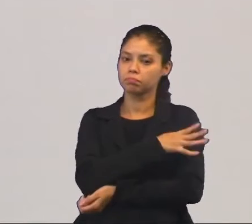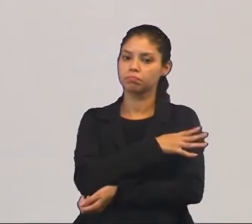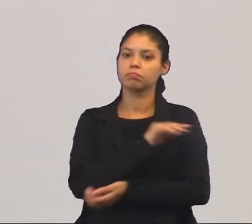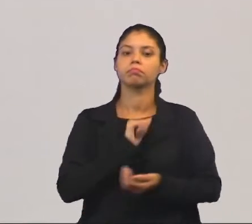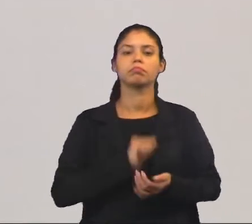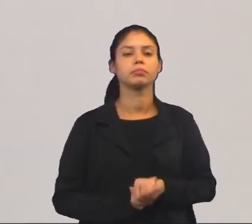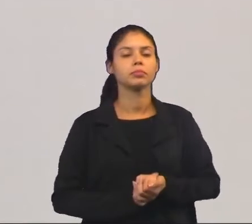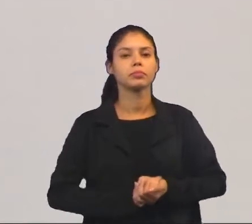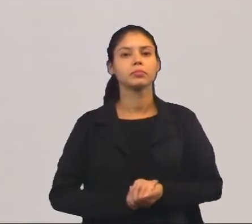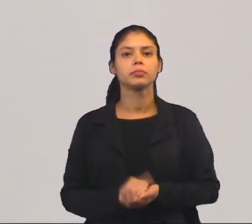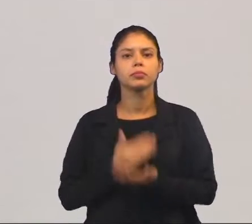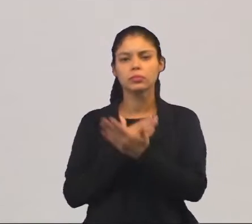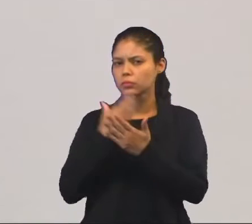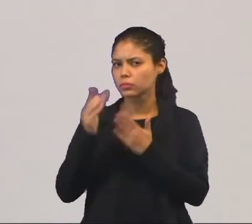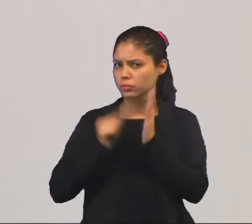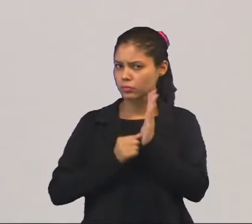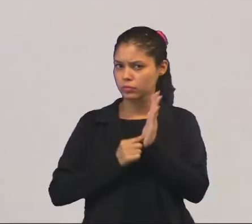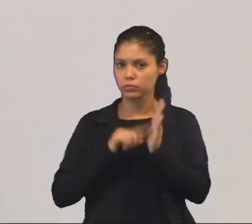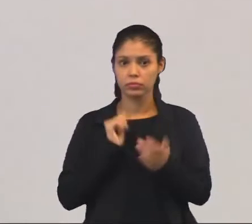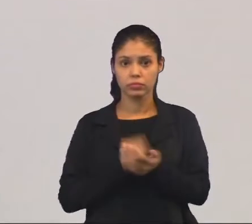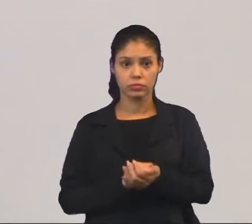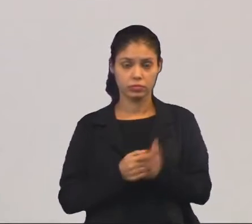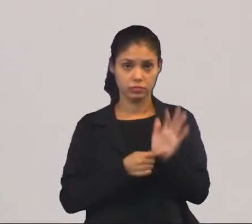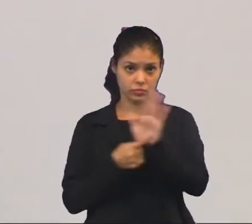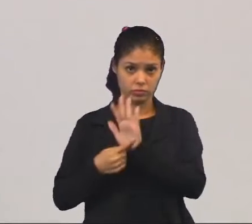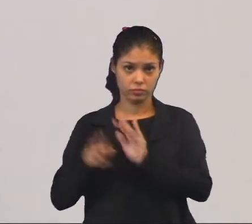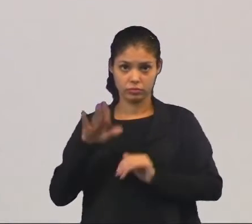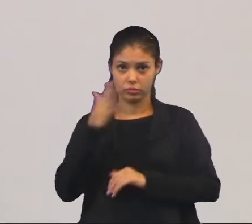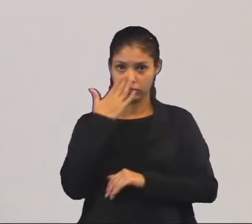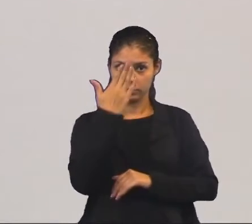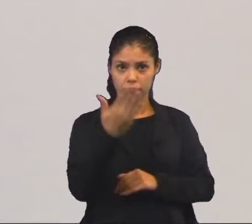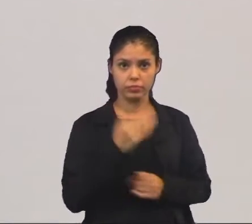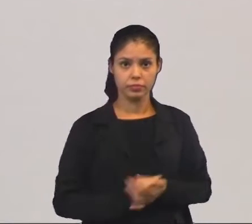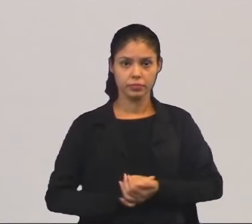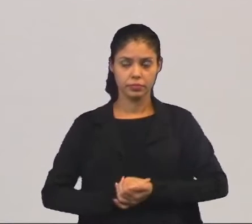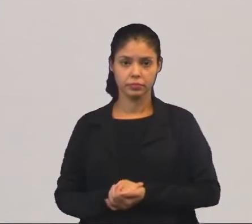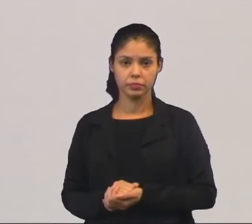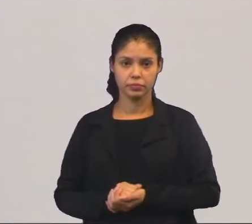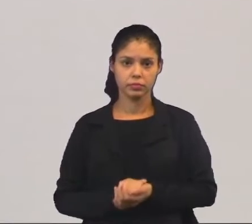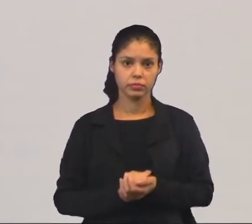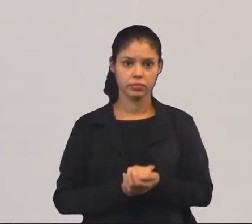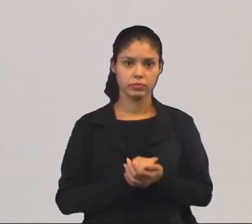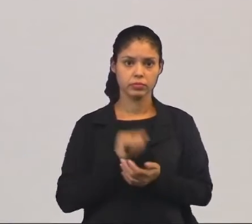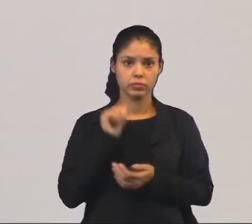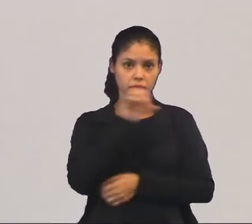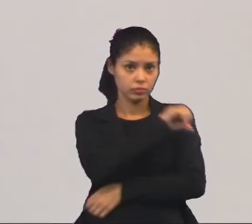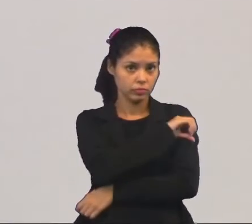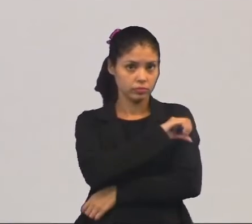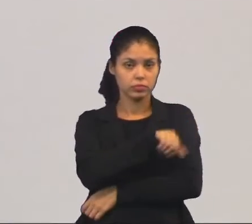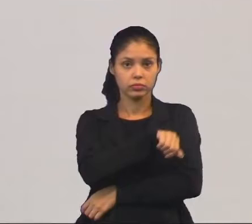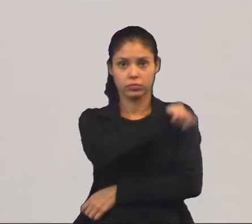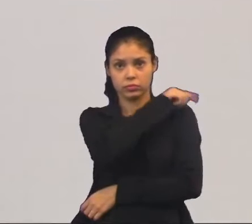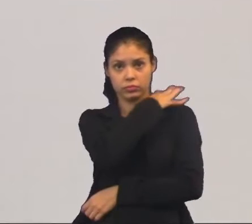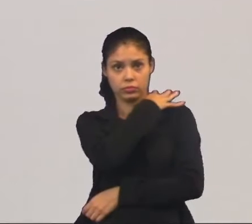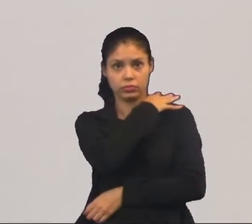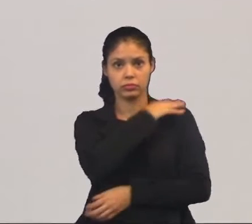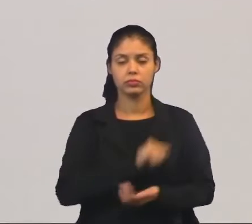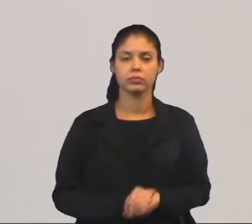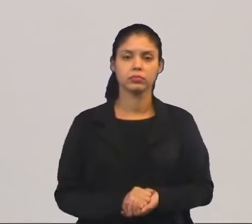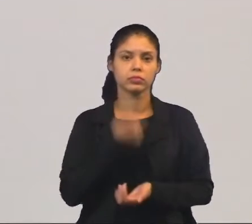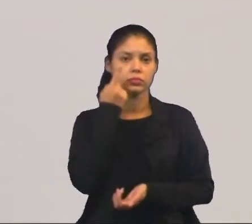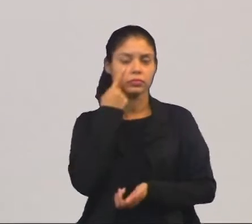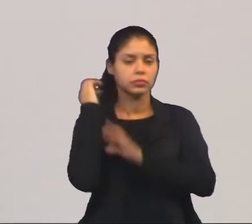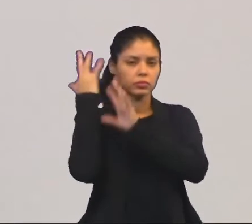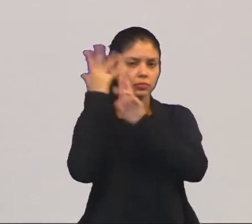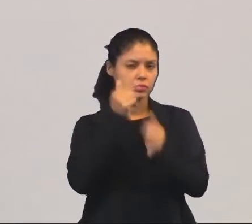gente está dando aquele ponto inicial. Só que eu vou mostrar mais à frente aí, tá? Coisas de nono, ensino médio, para que a